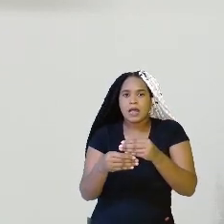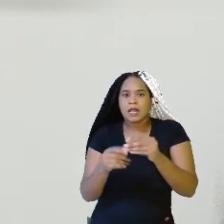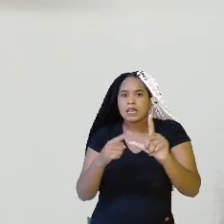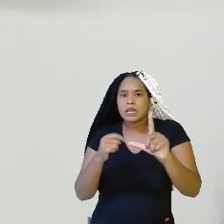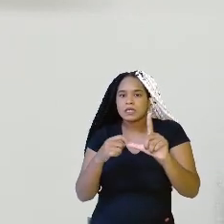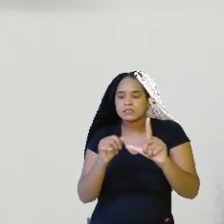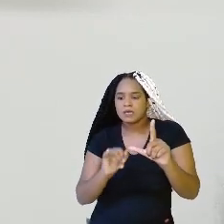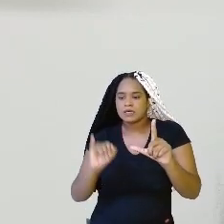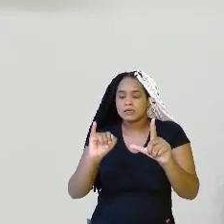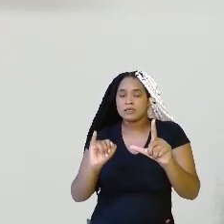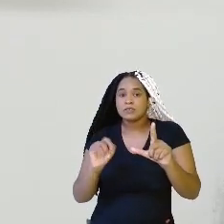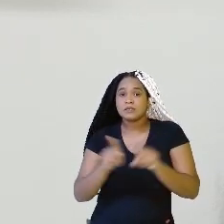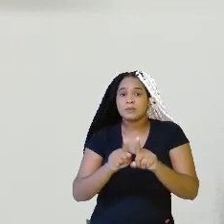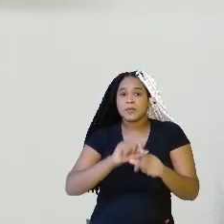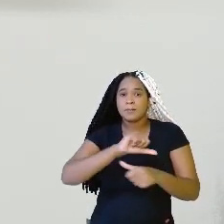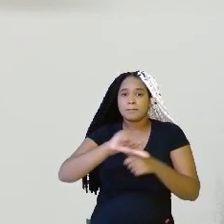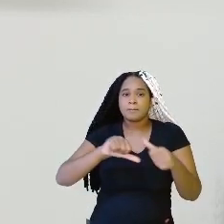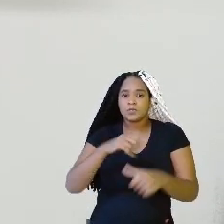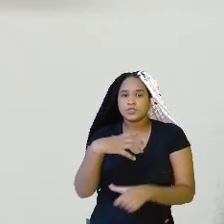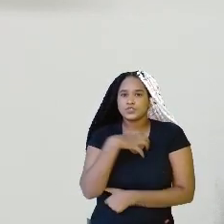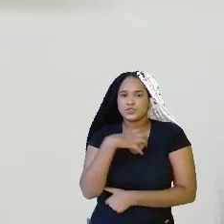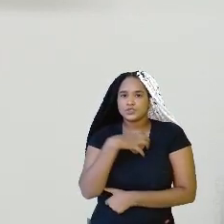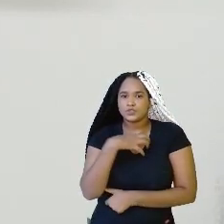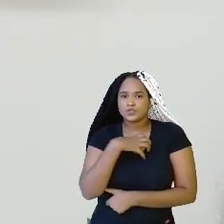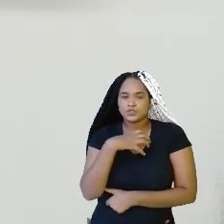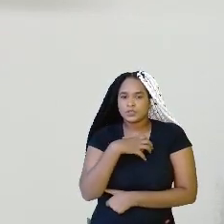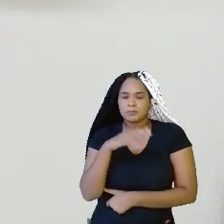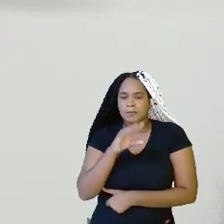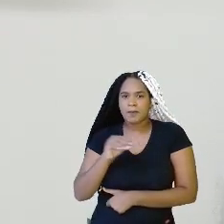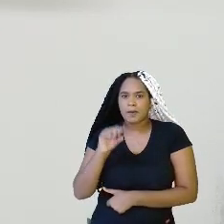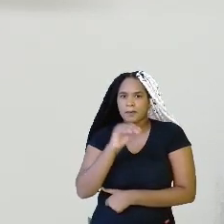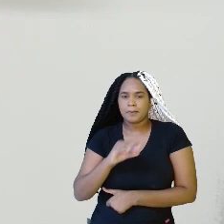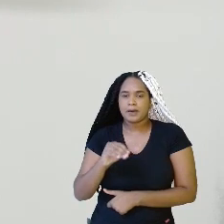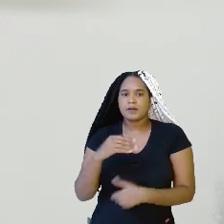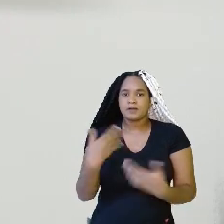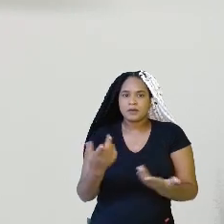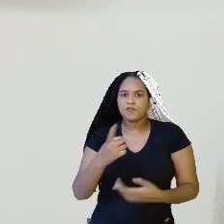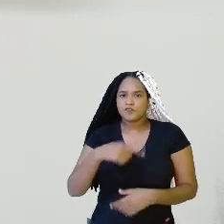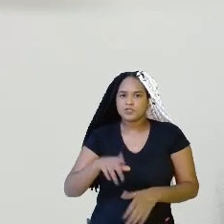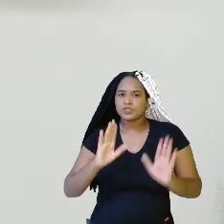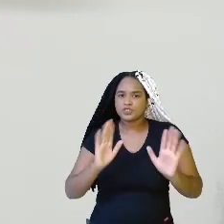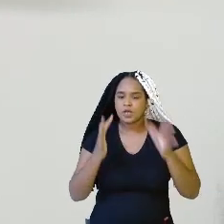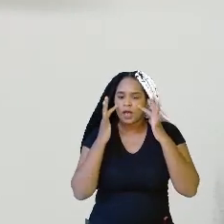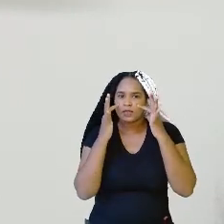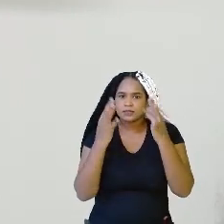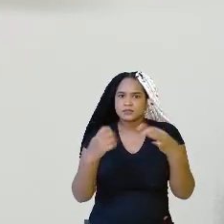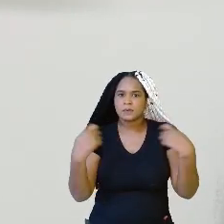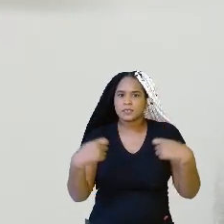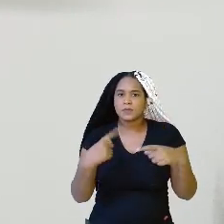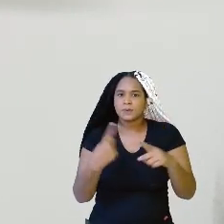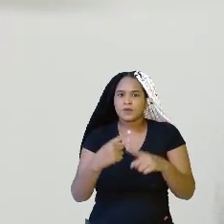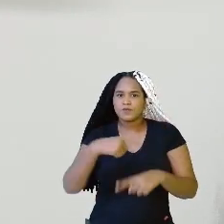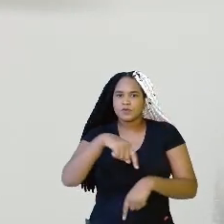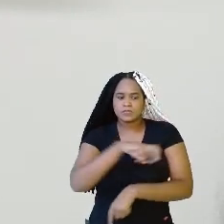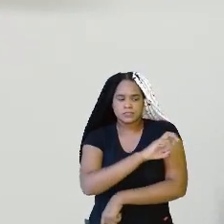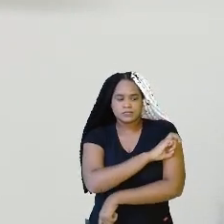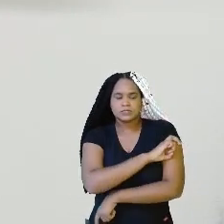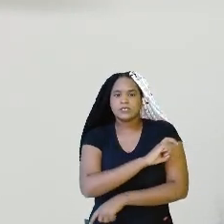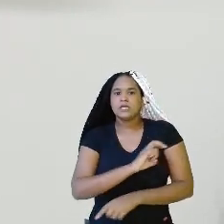fica atento, você já está no 5º ano, daqui a pouco o ano acaba, vai para o 6º e tem que estar antenado